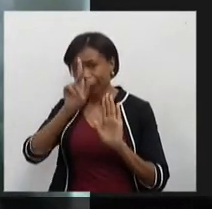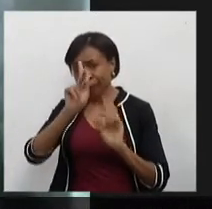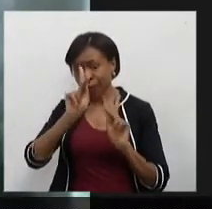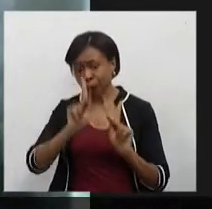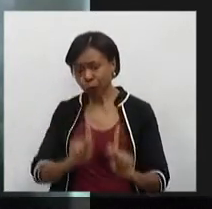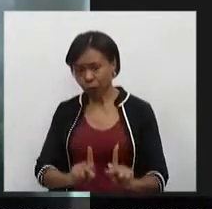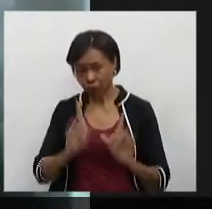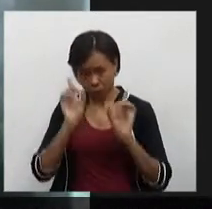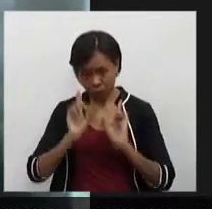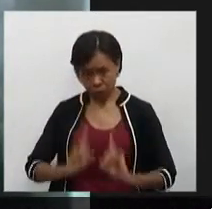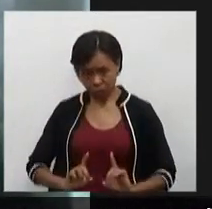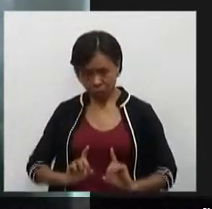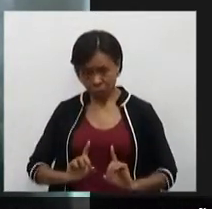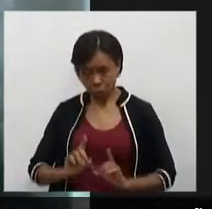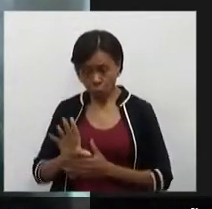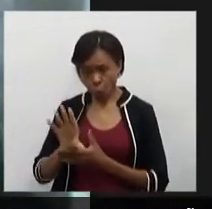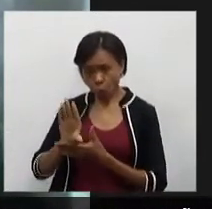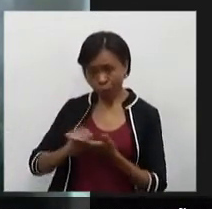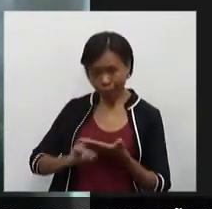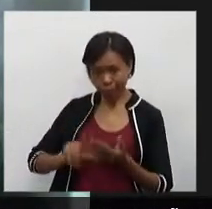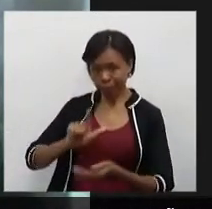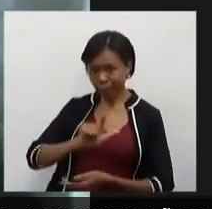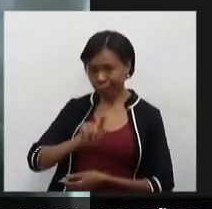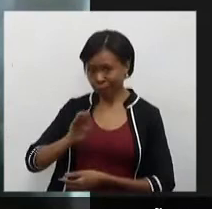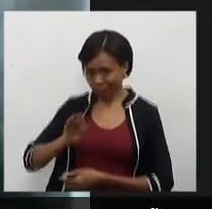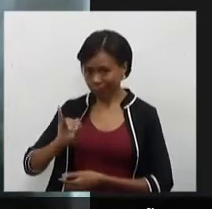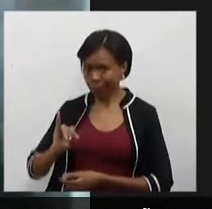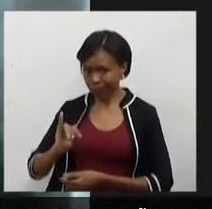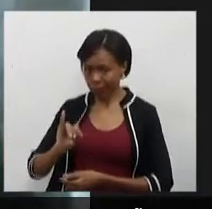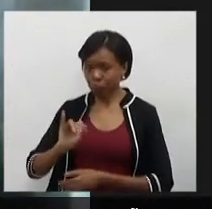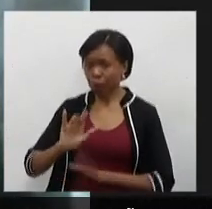Copiaram da Lei Brasileira de Inclusão, mas depois fizeram